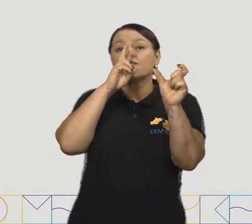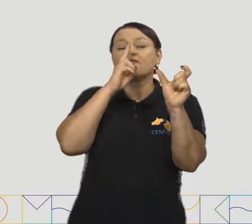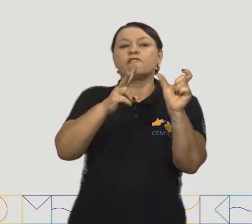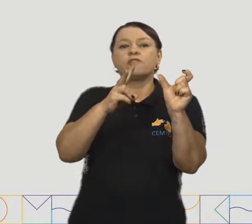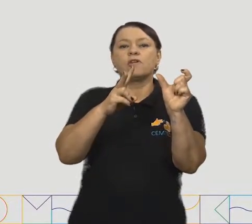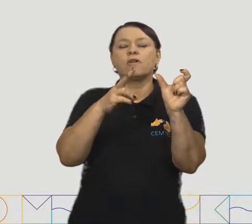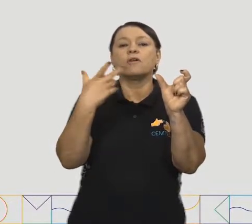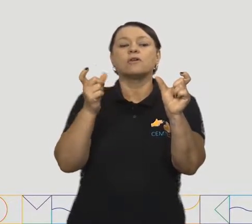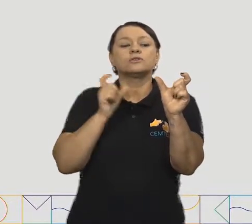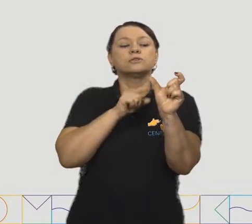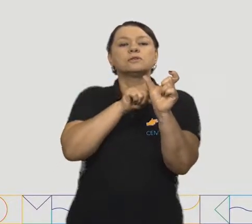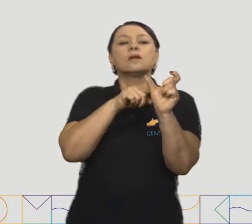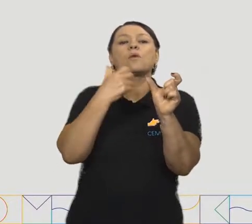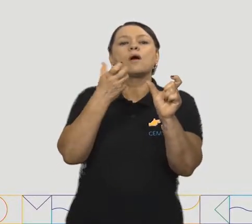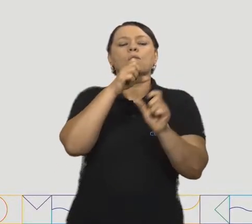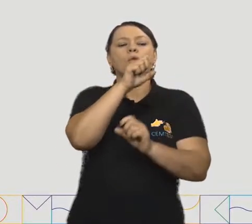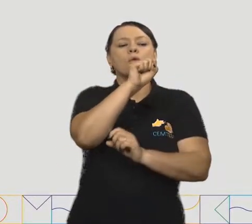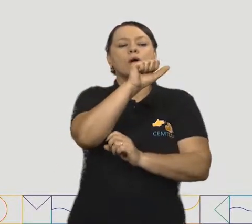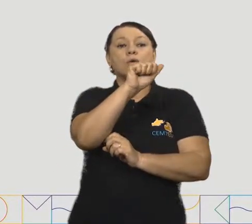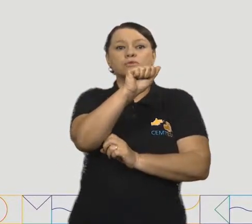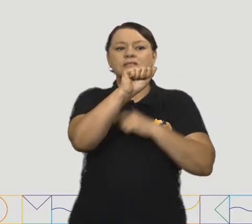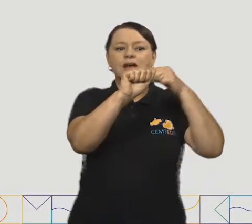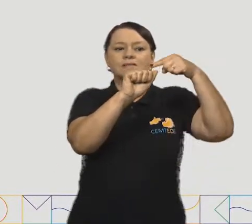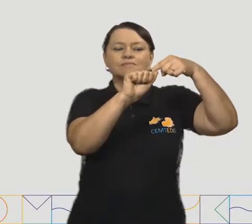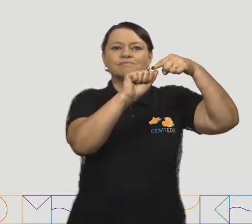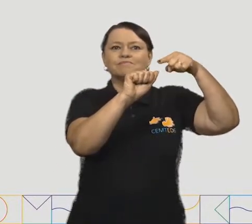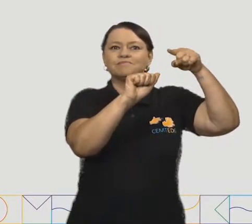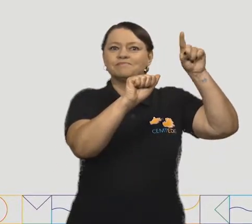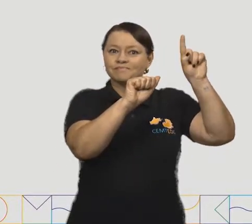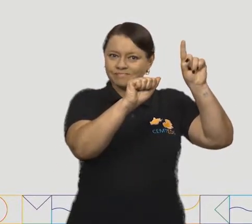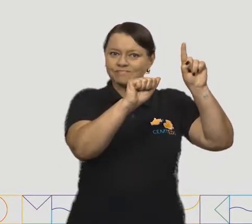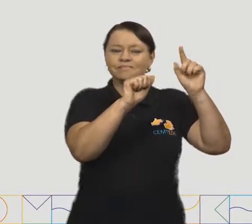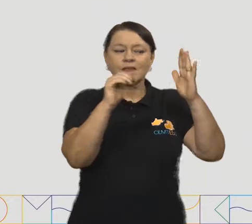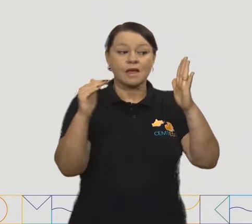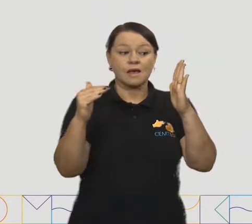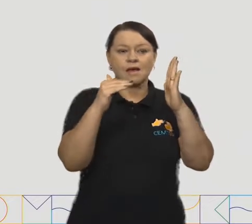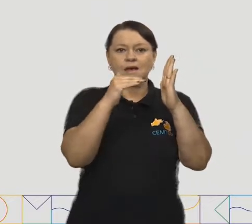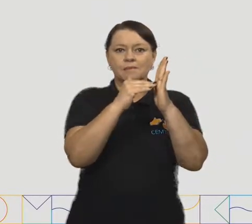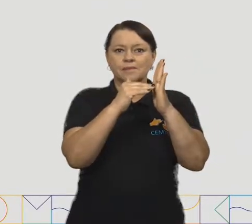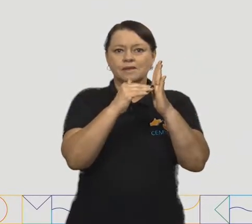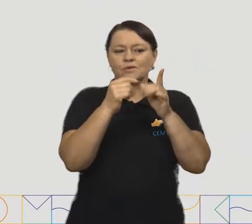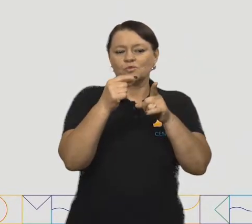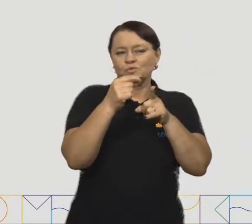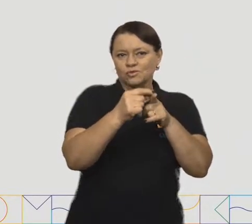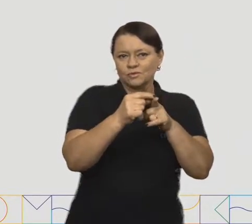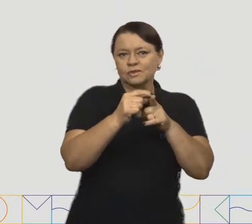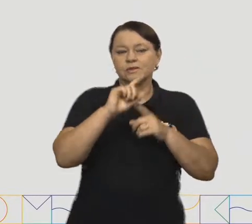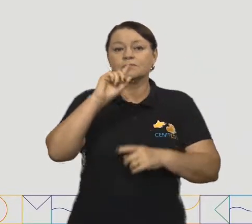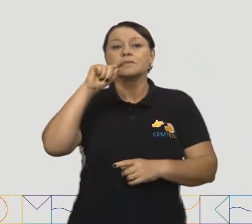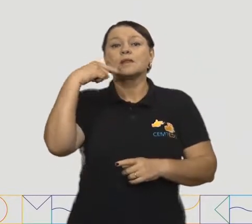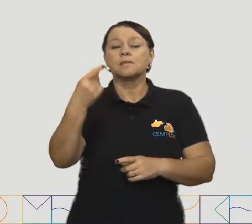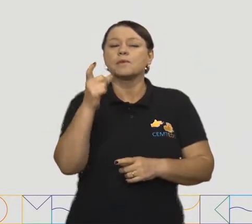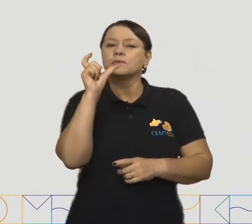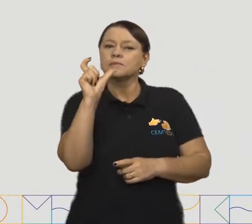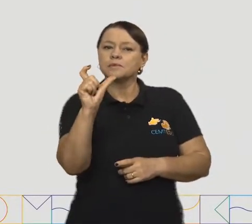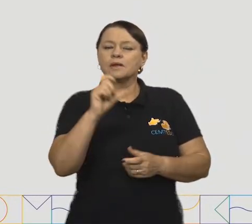sílaba mais forte dessas palavras que acabamos de ler. Vamos analisar. Analise junto comigo. Sa,